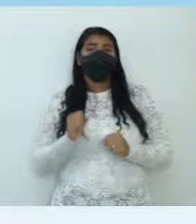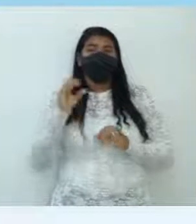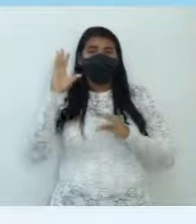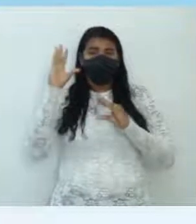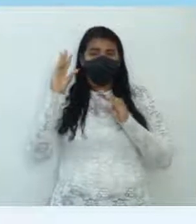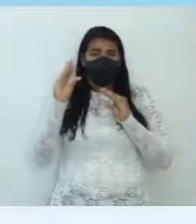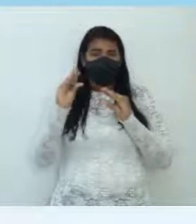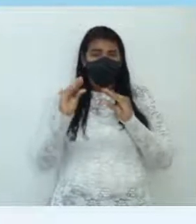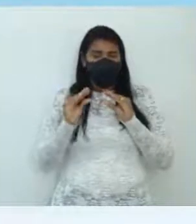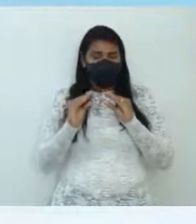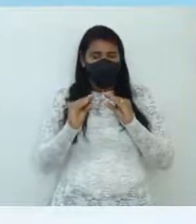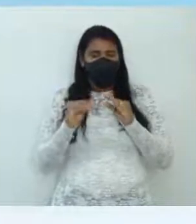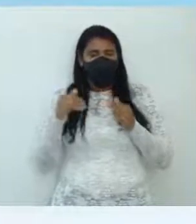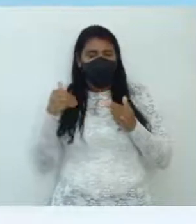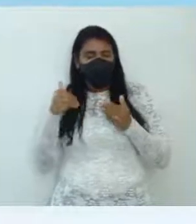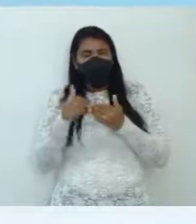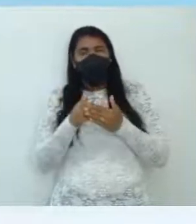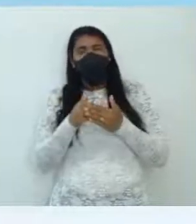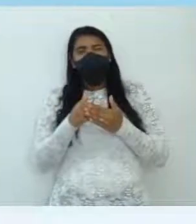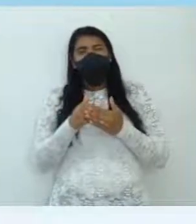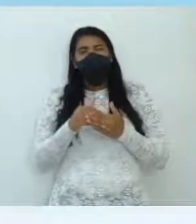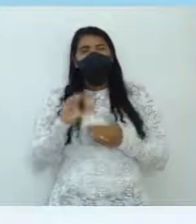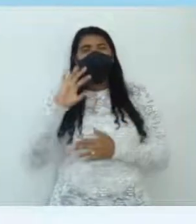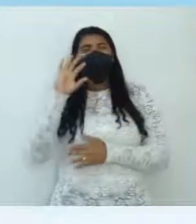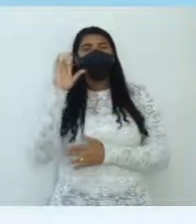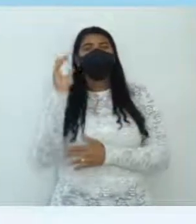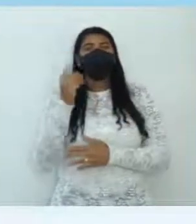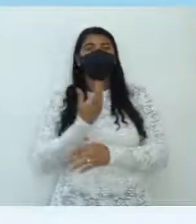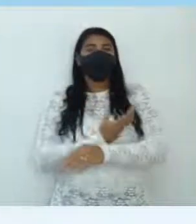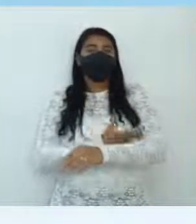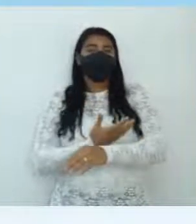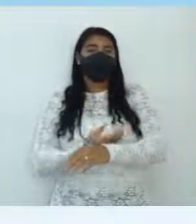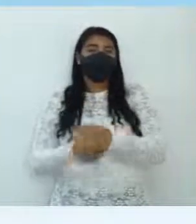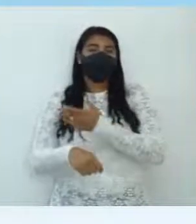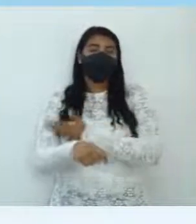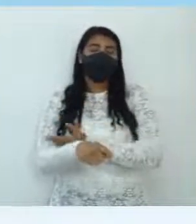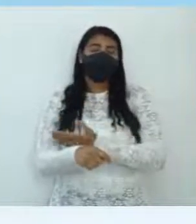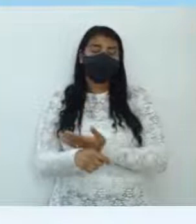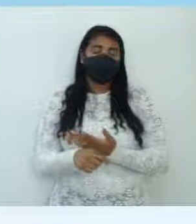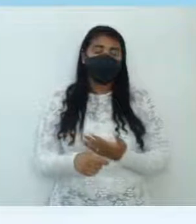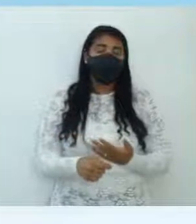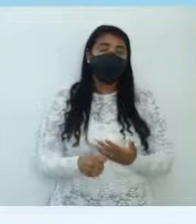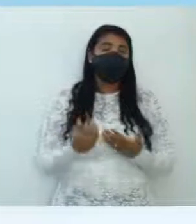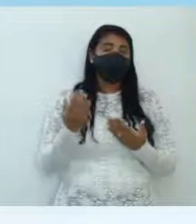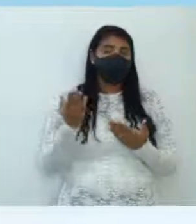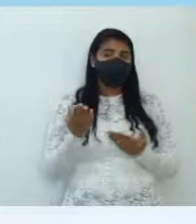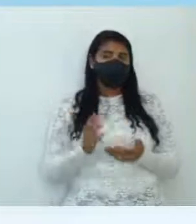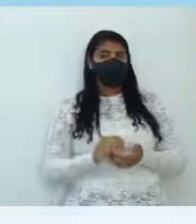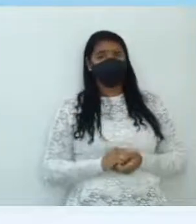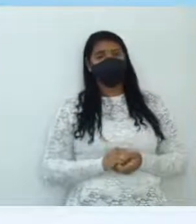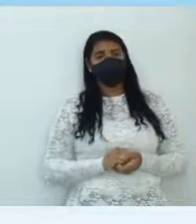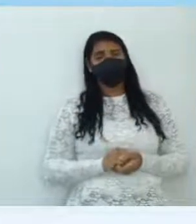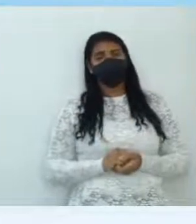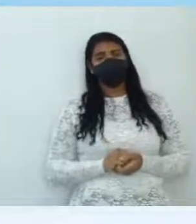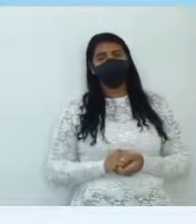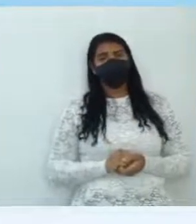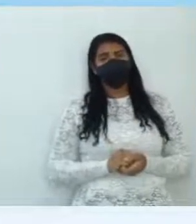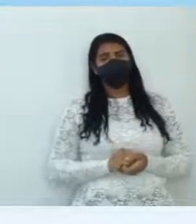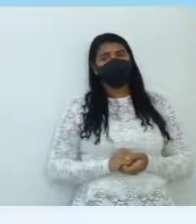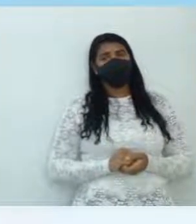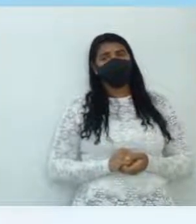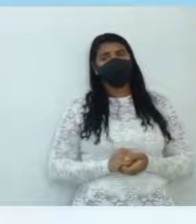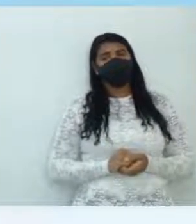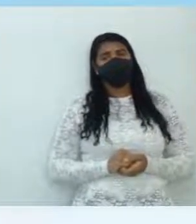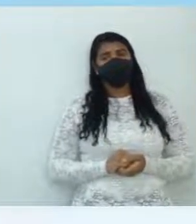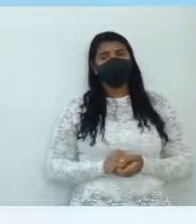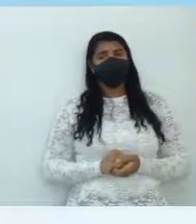minimizar esses impactos ambientais? Quando eu estou falando dessas barragens daí, foi justamente o impacto